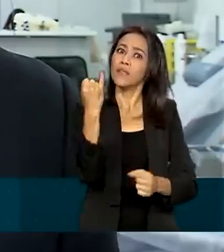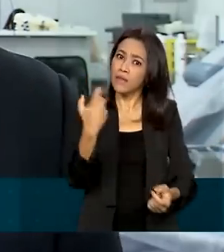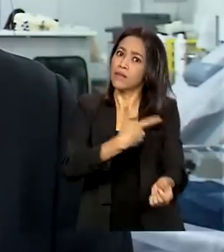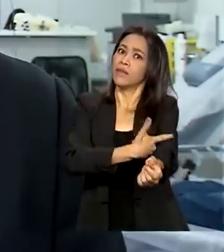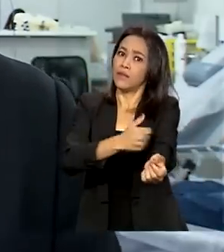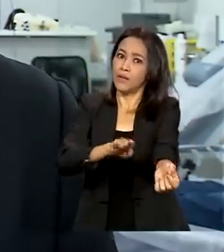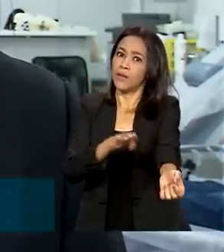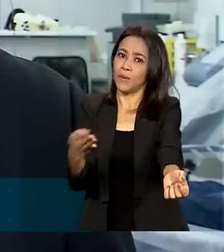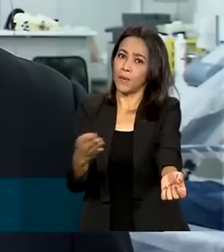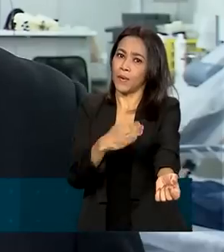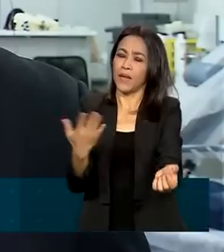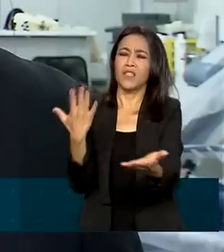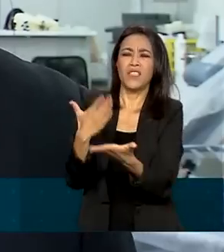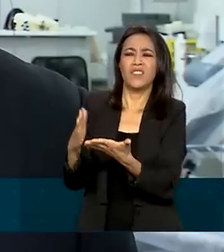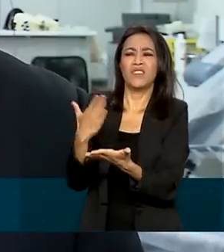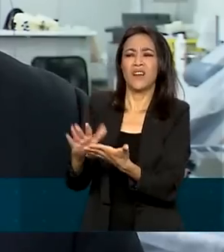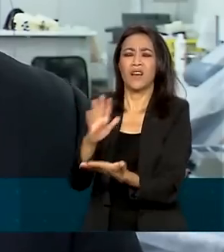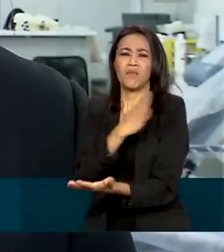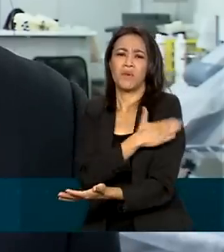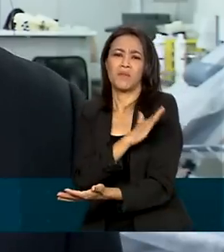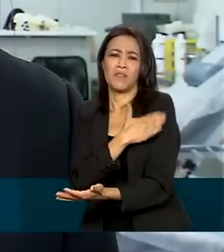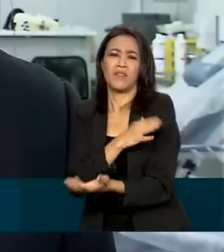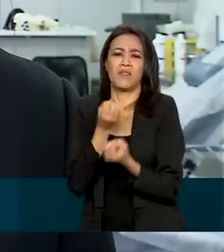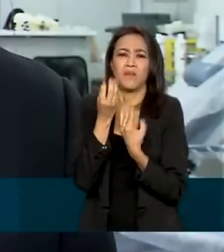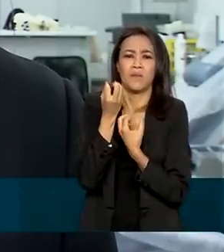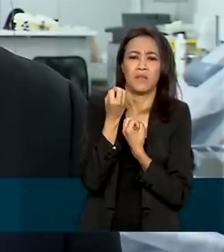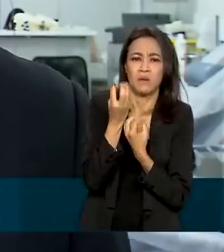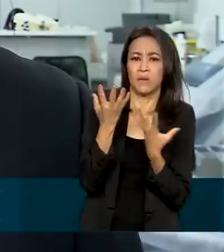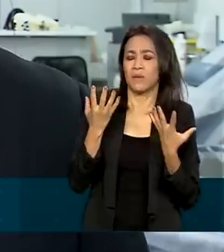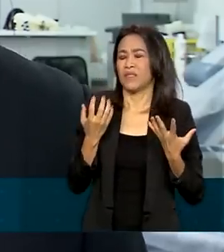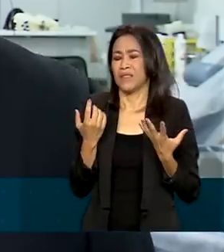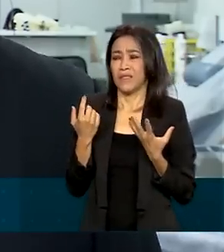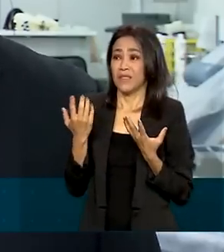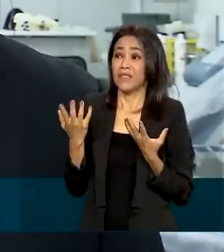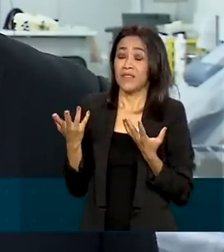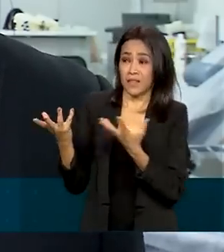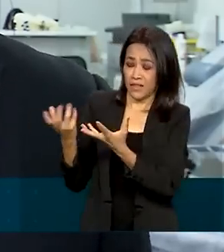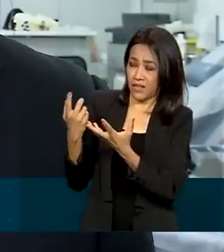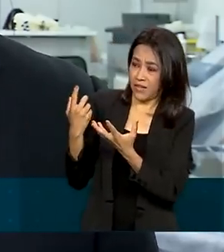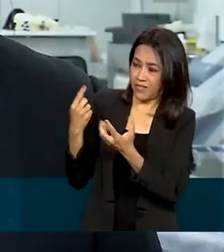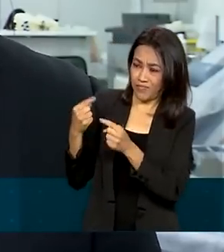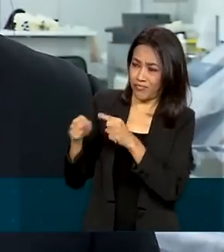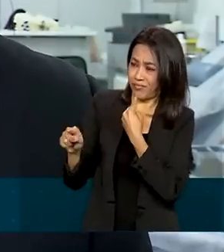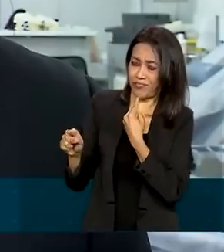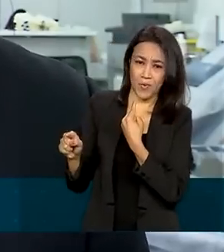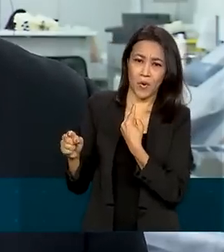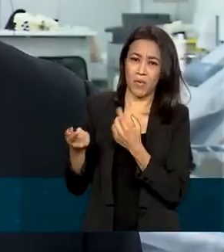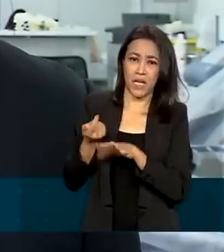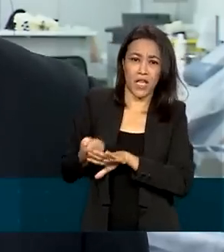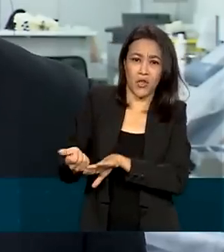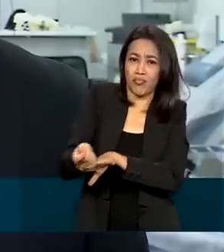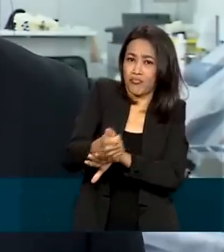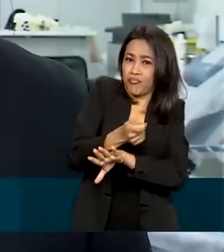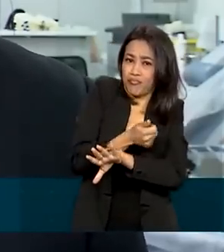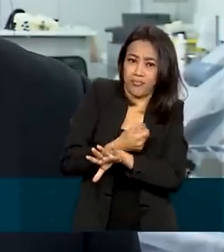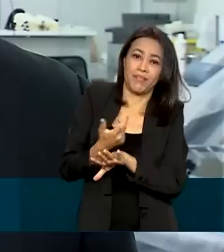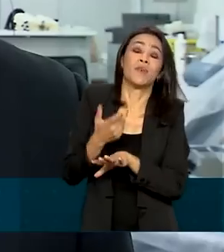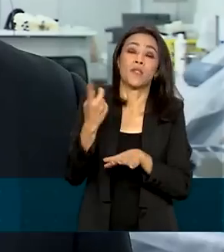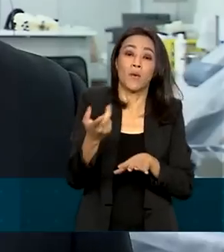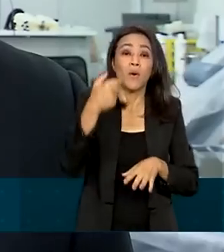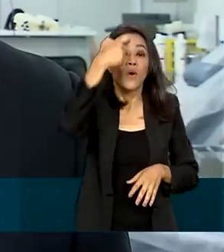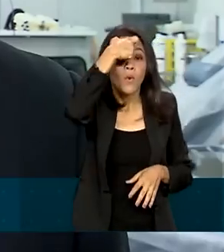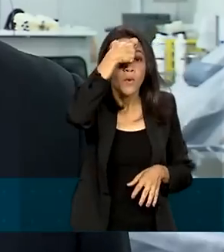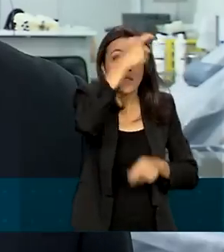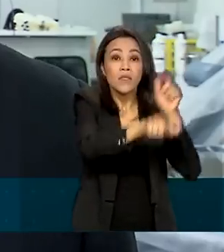e desmistificar um monte de informações que são encaminhadas via fake news. Então, conscientizar a